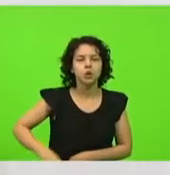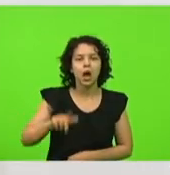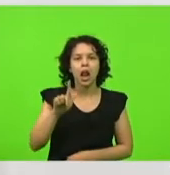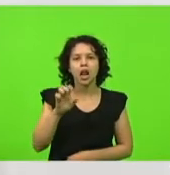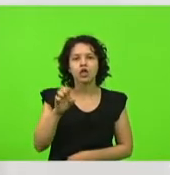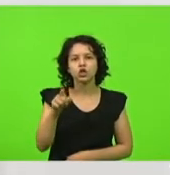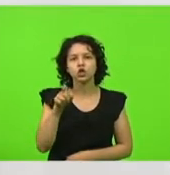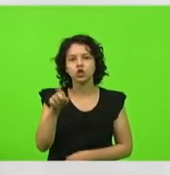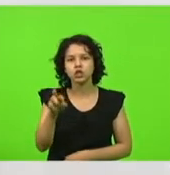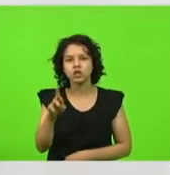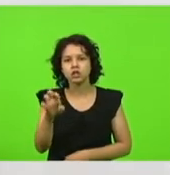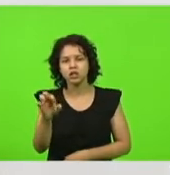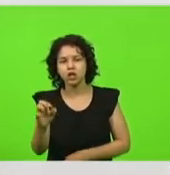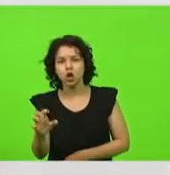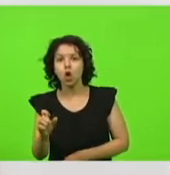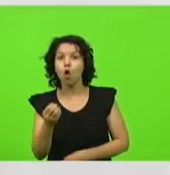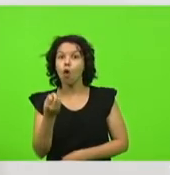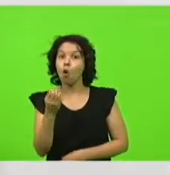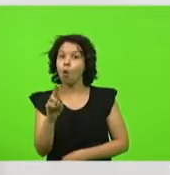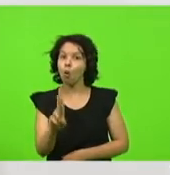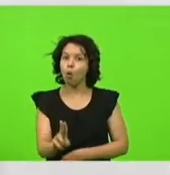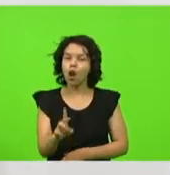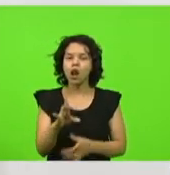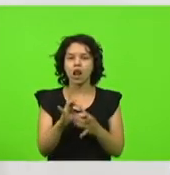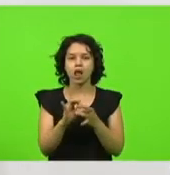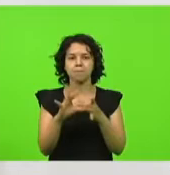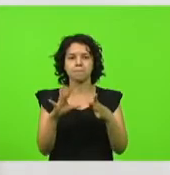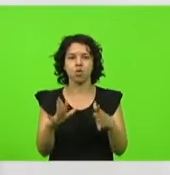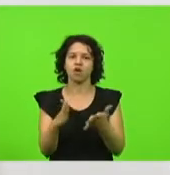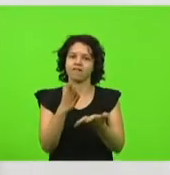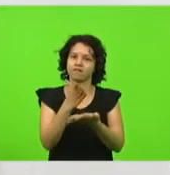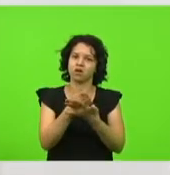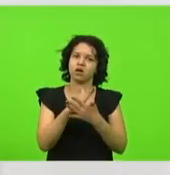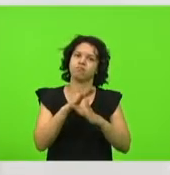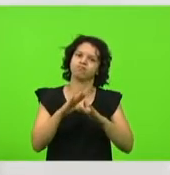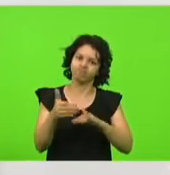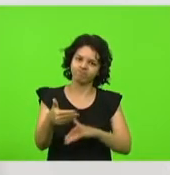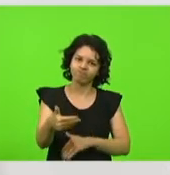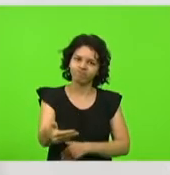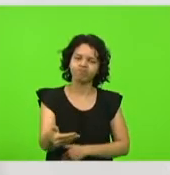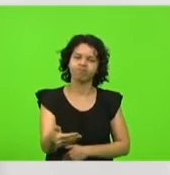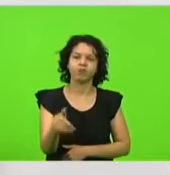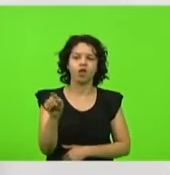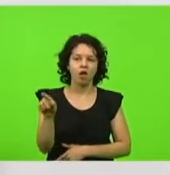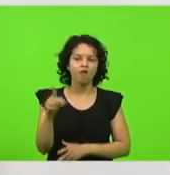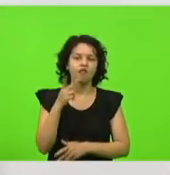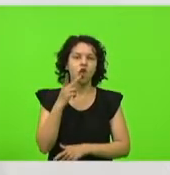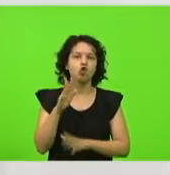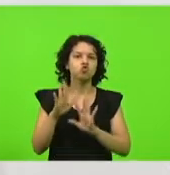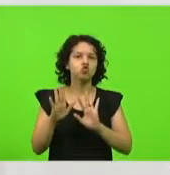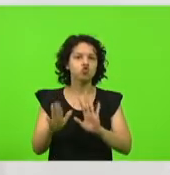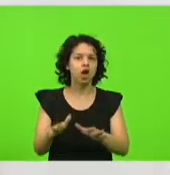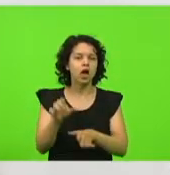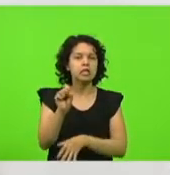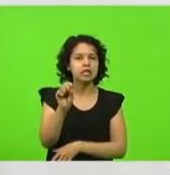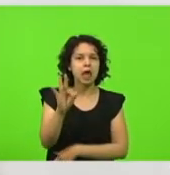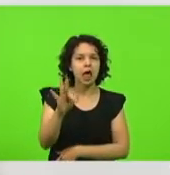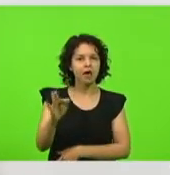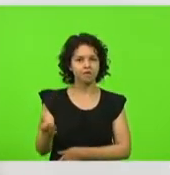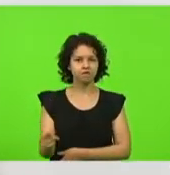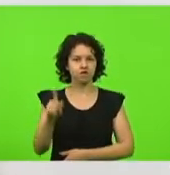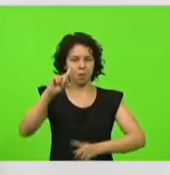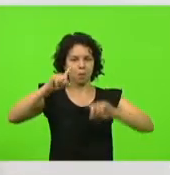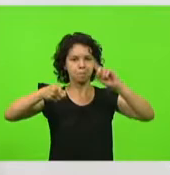a democracia. Como ele disse esses dias numa reunião fechada, que o Supremo é o moderador dos poderes. Não